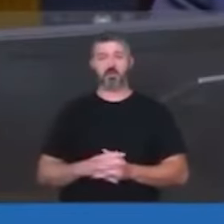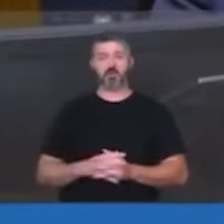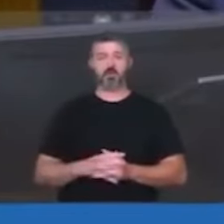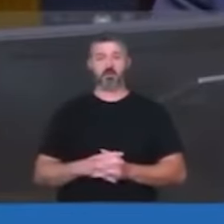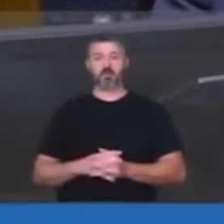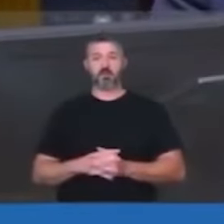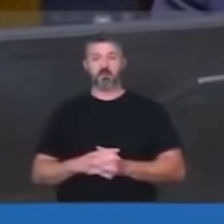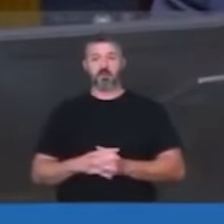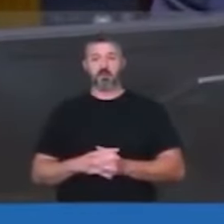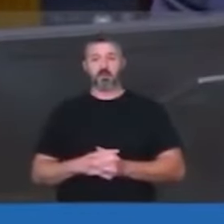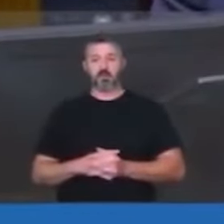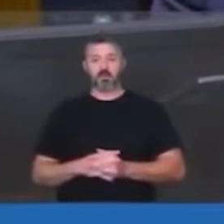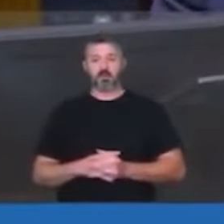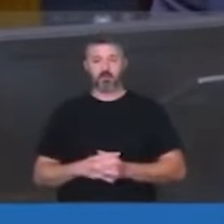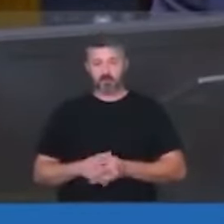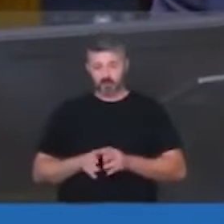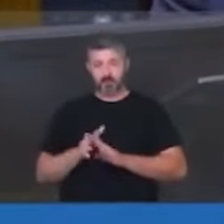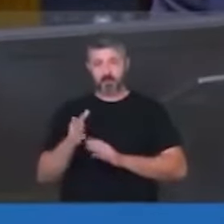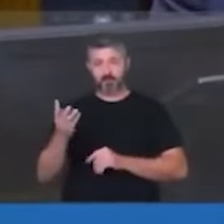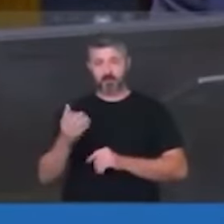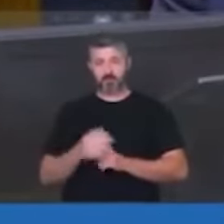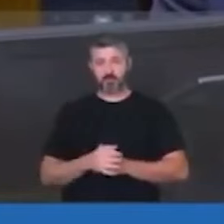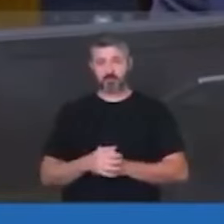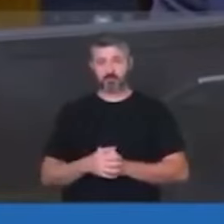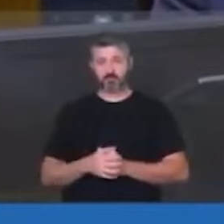Deputado Henrique, vai orientar ou não?